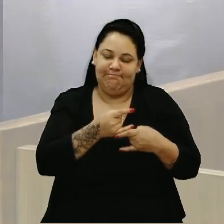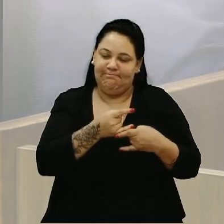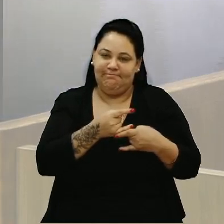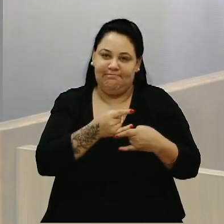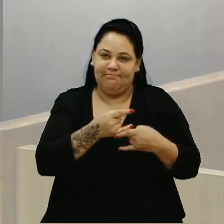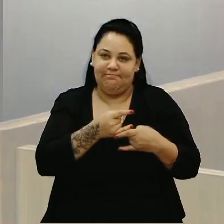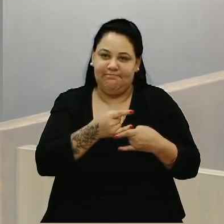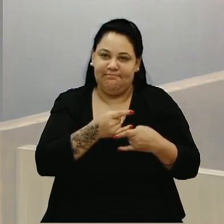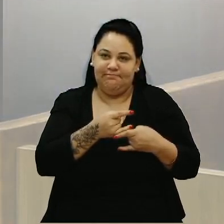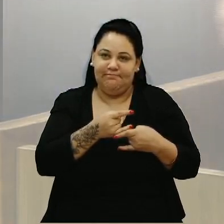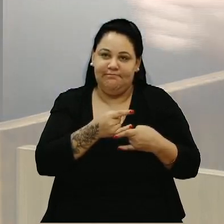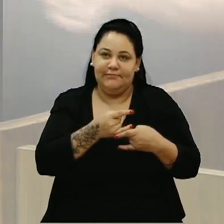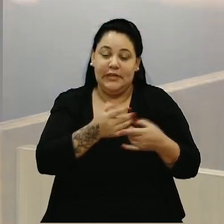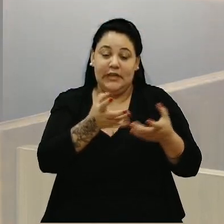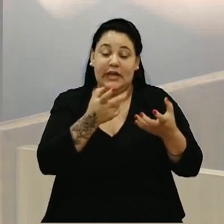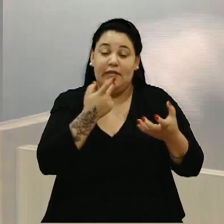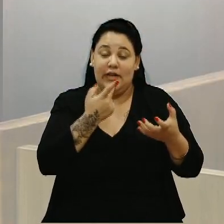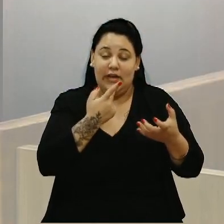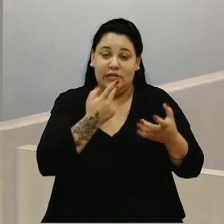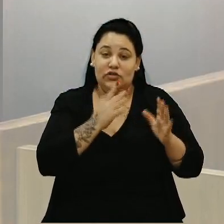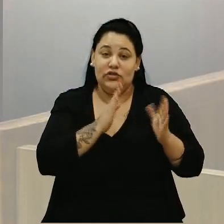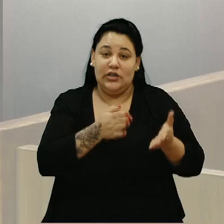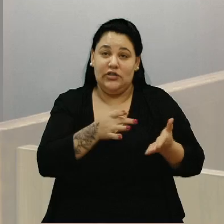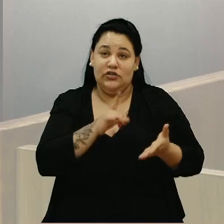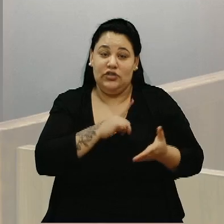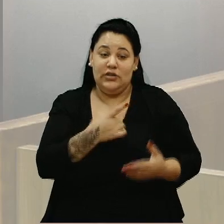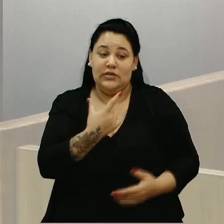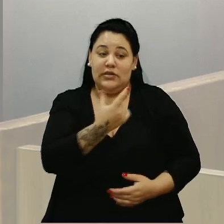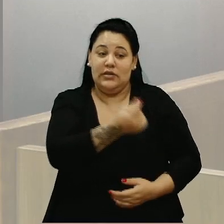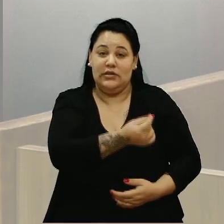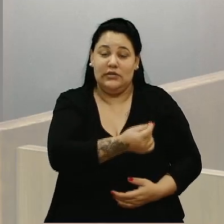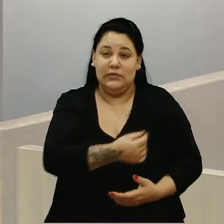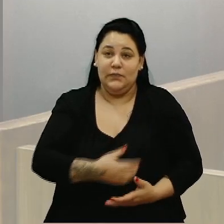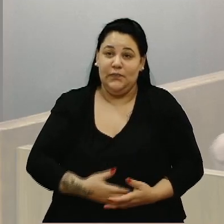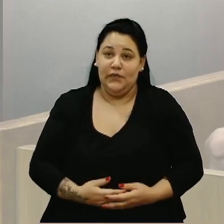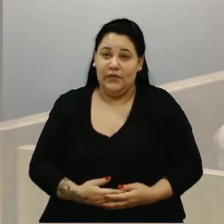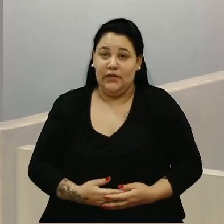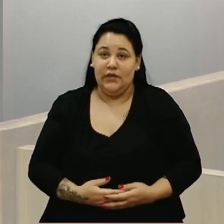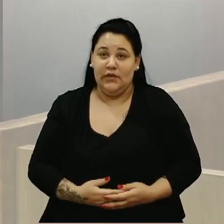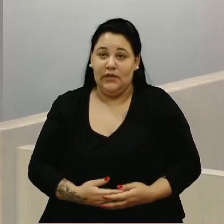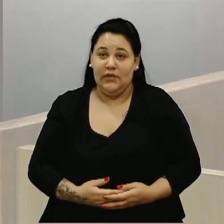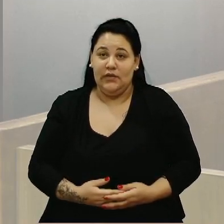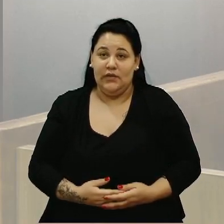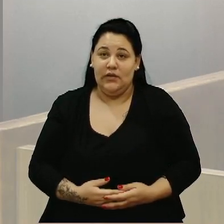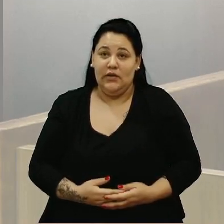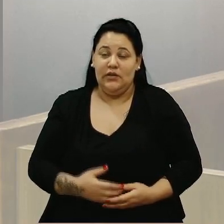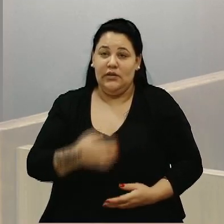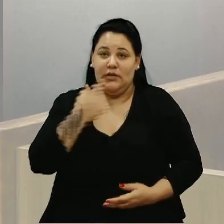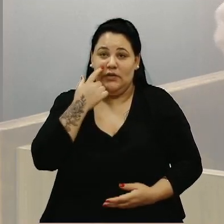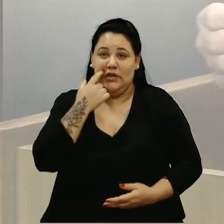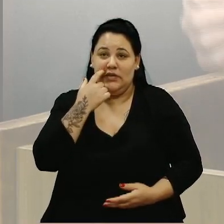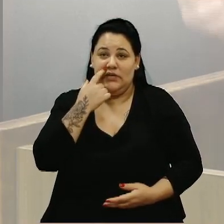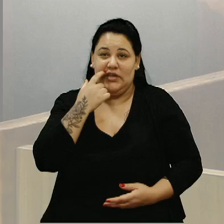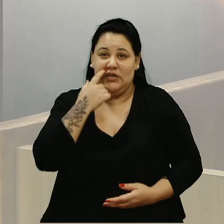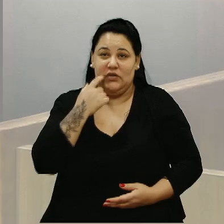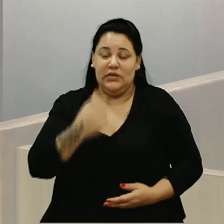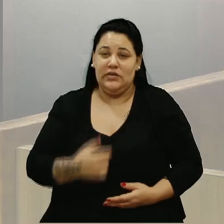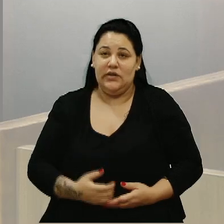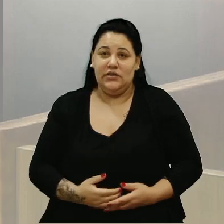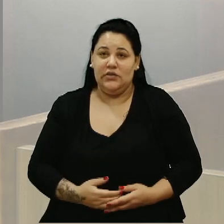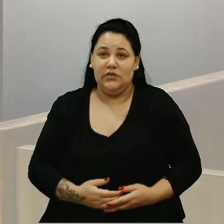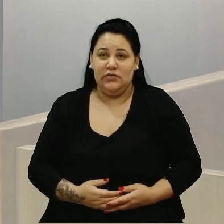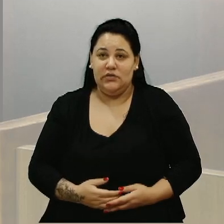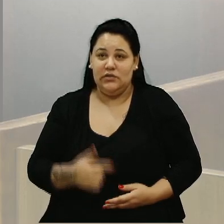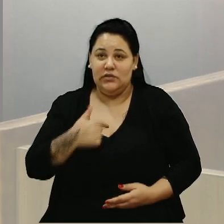querendo dizer que ele também tinha já se retirado, que ele também não acredita de fazer essa ponte, porque não